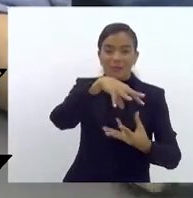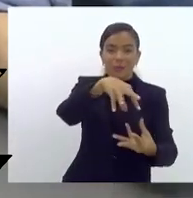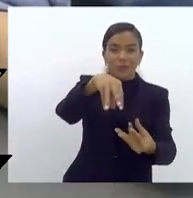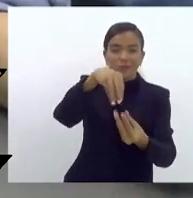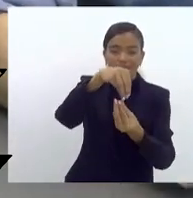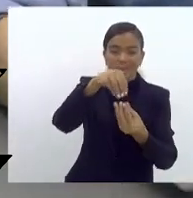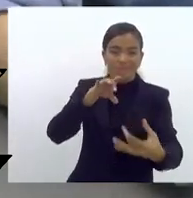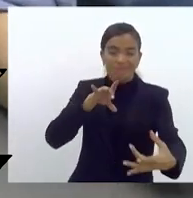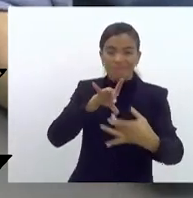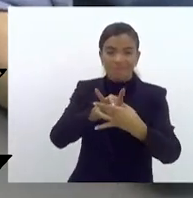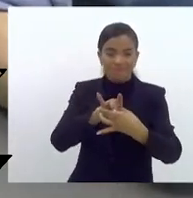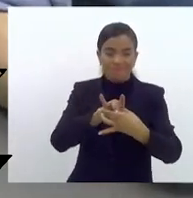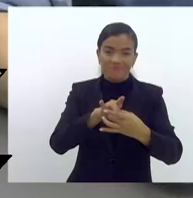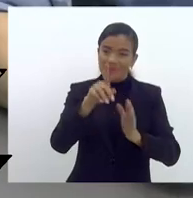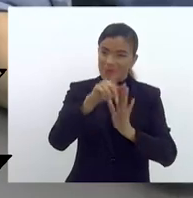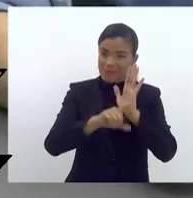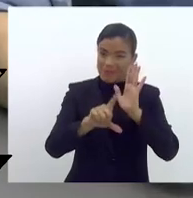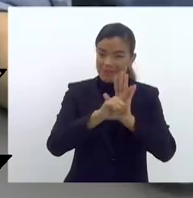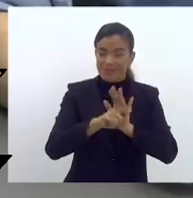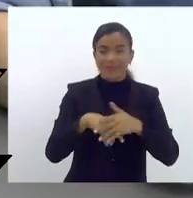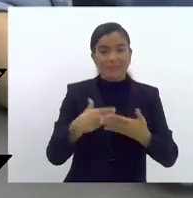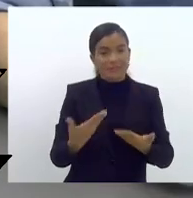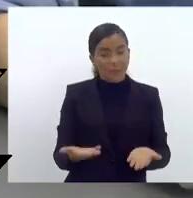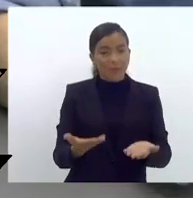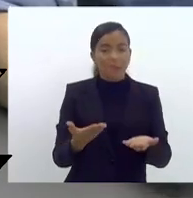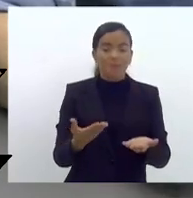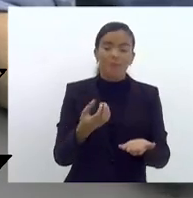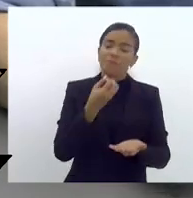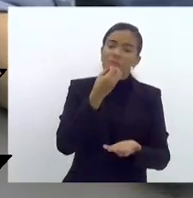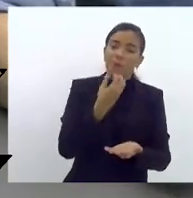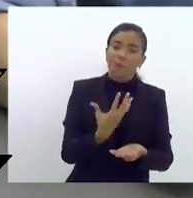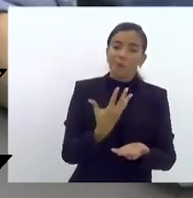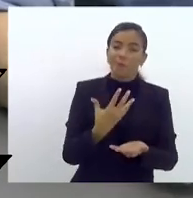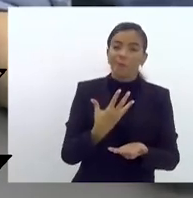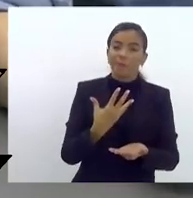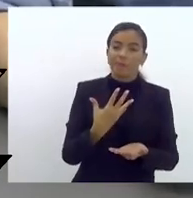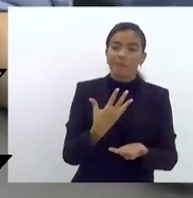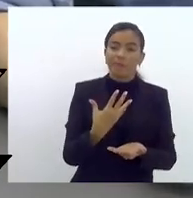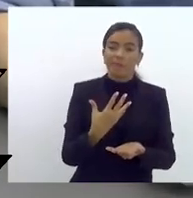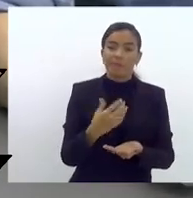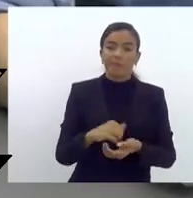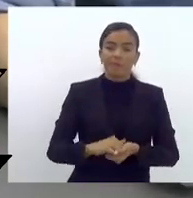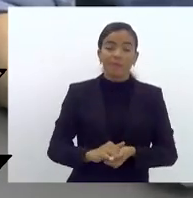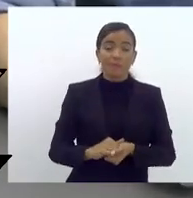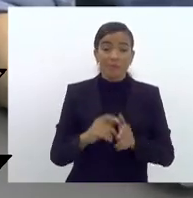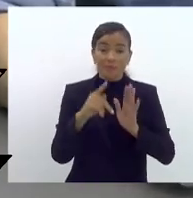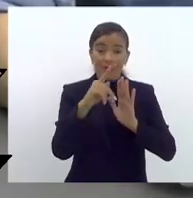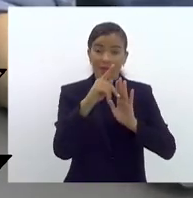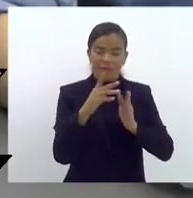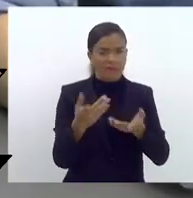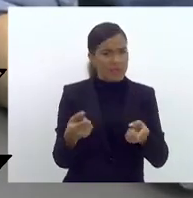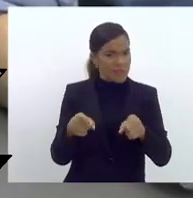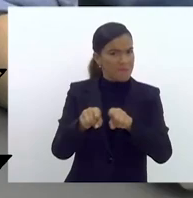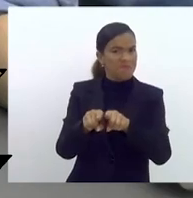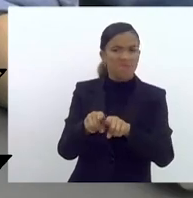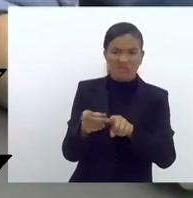em projetos então dizer o seguinte esse projeto